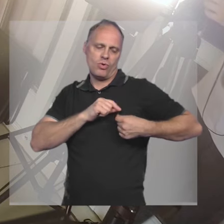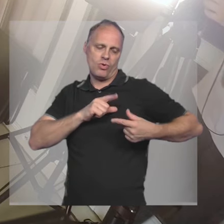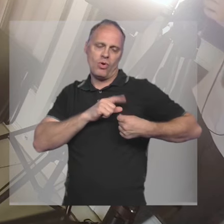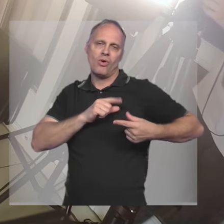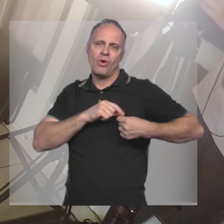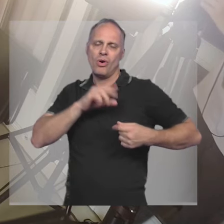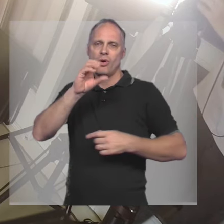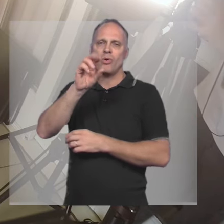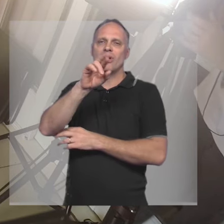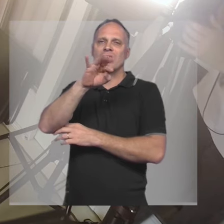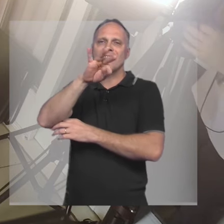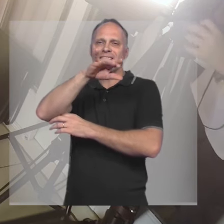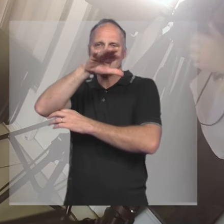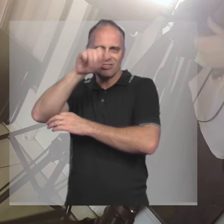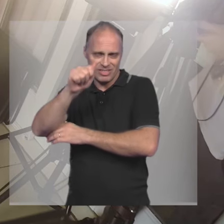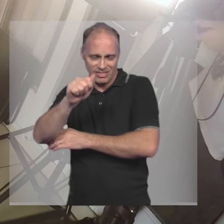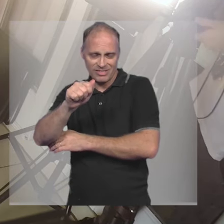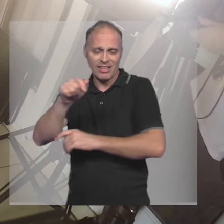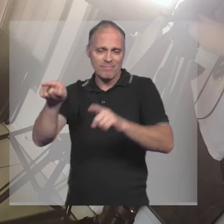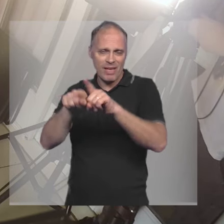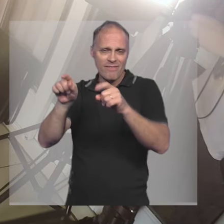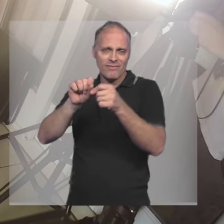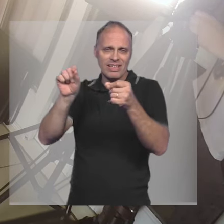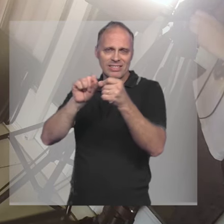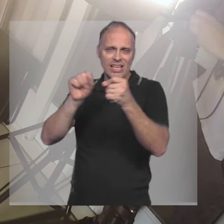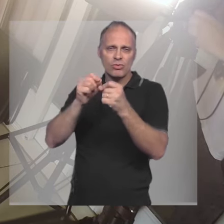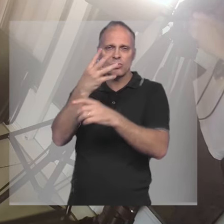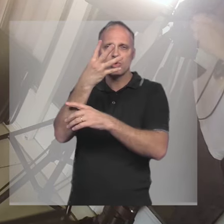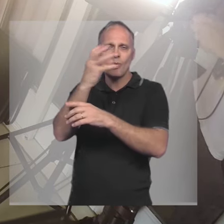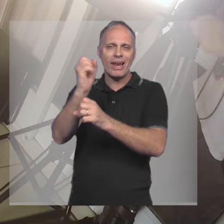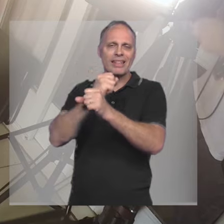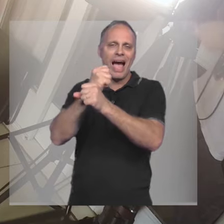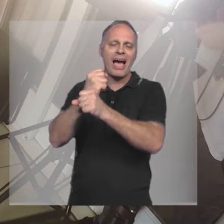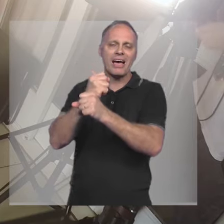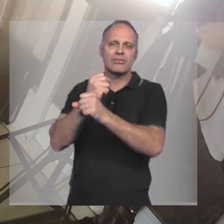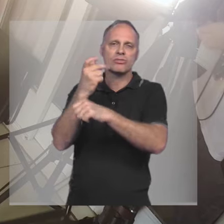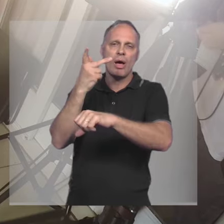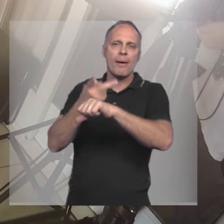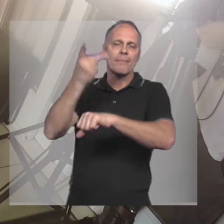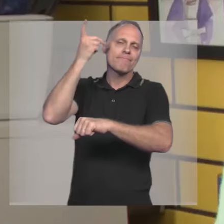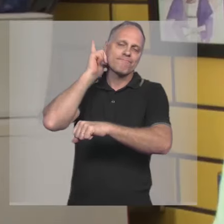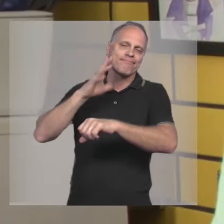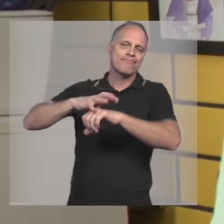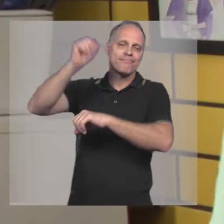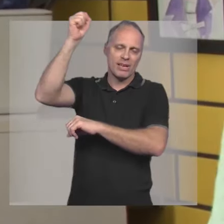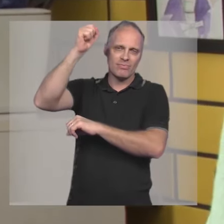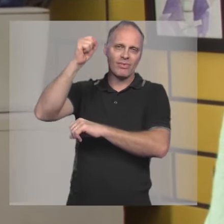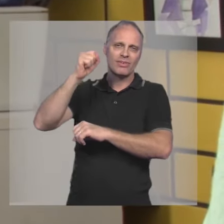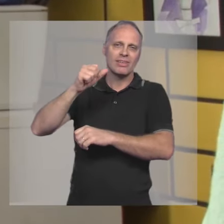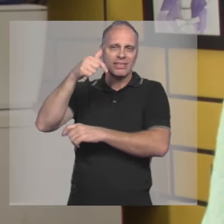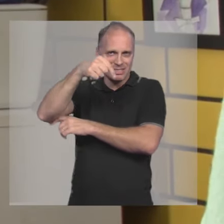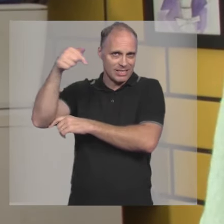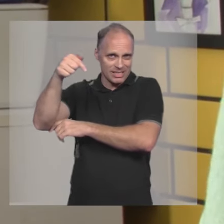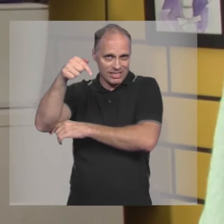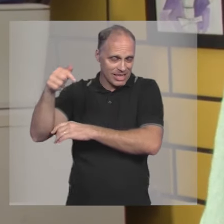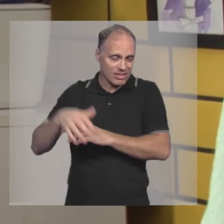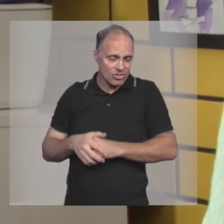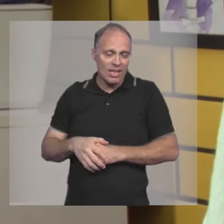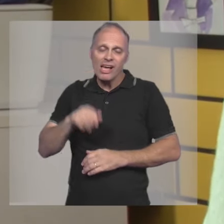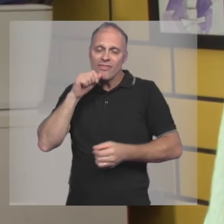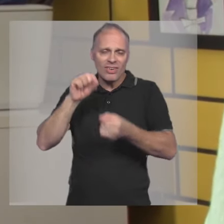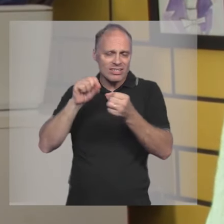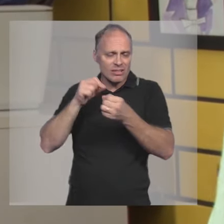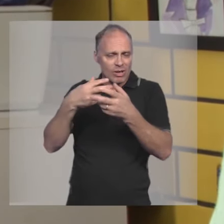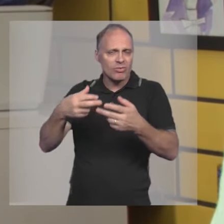uma série de telas comemorativas aos 40 anos do título de 77, e ali é aquela coisa que tu faz já com